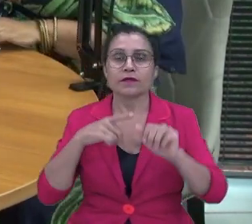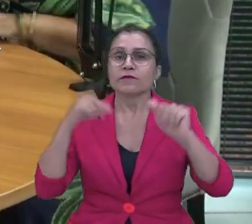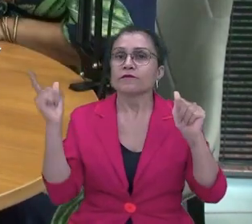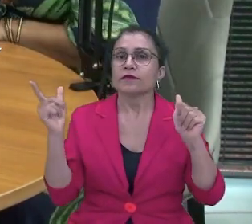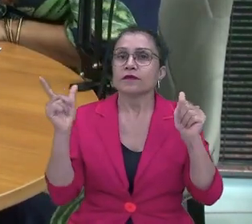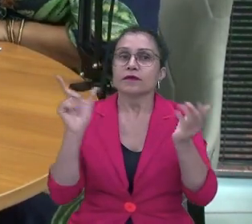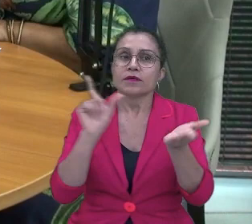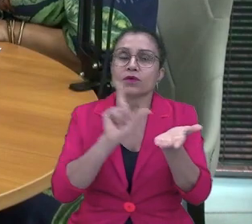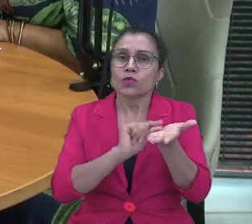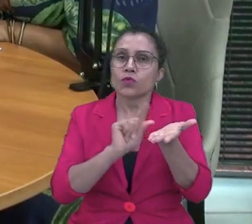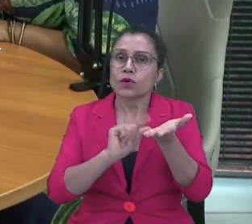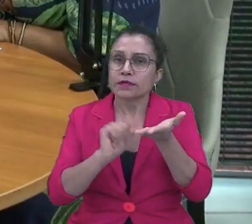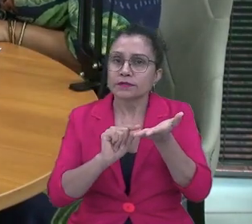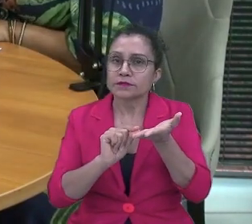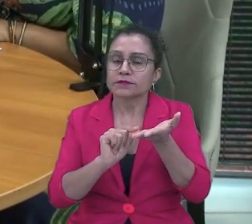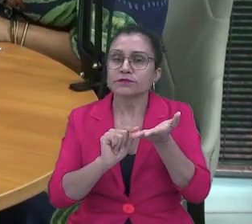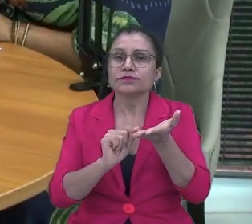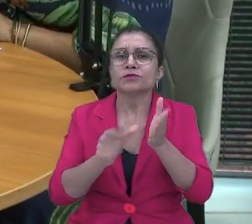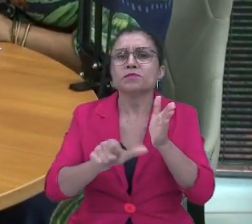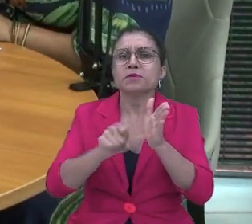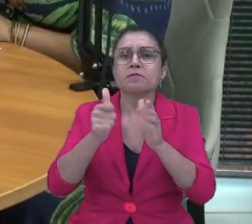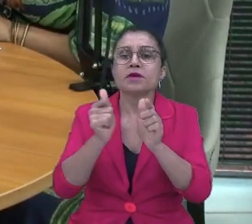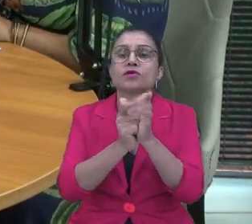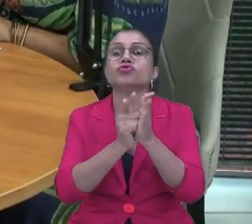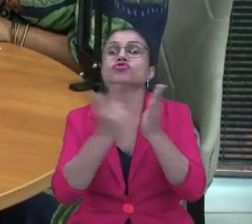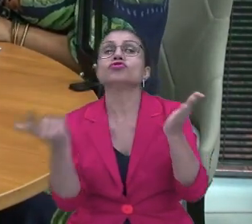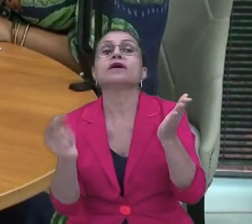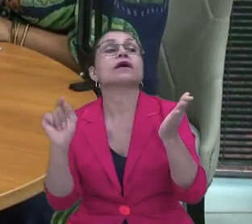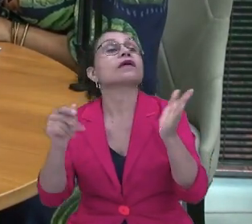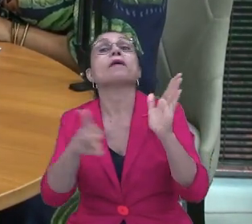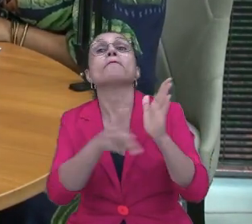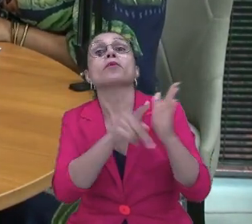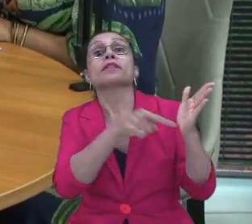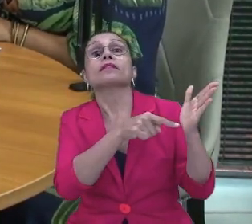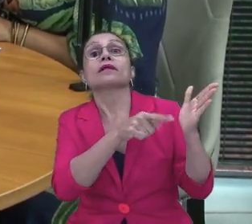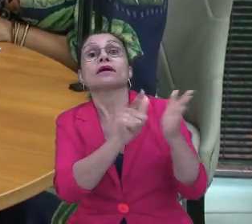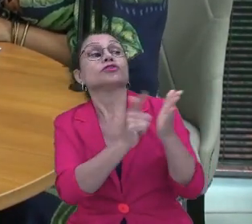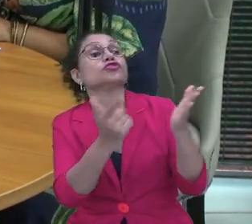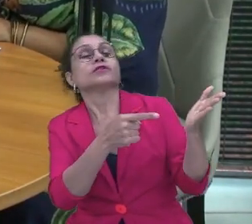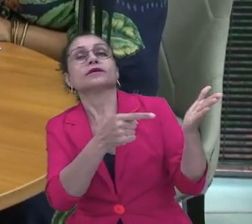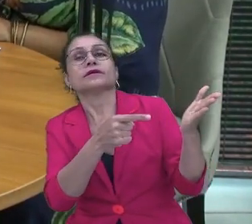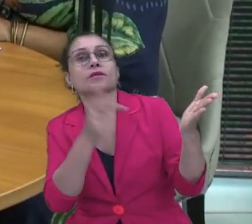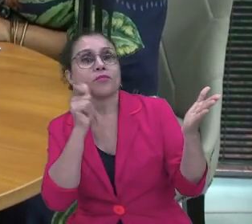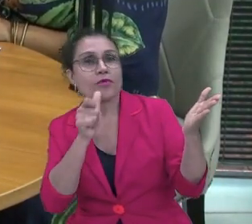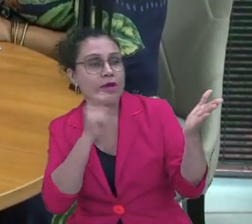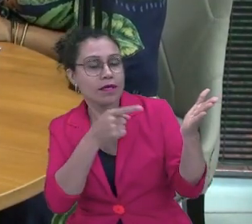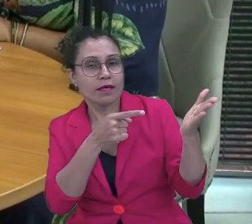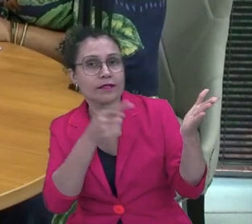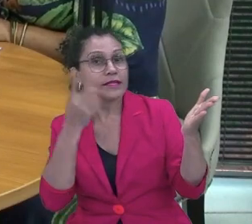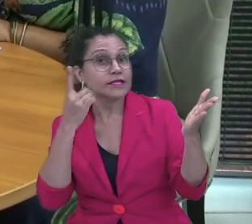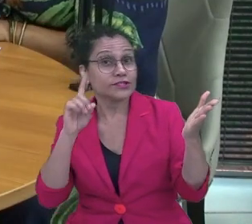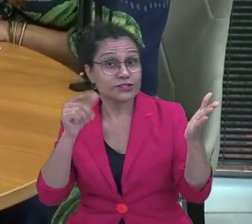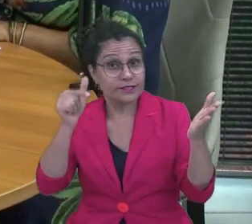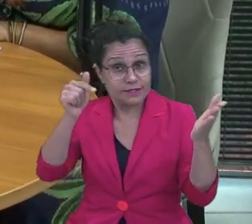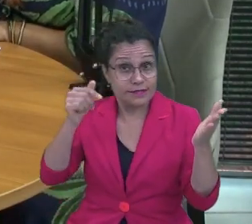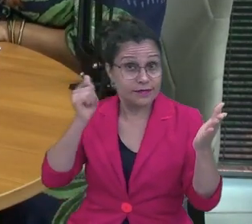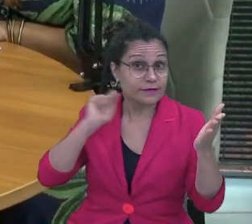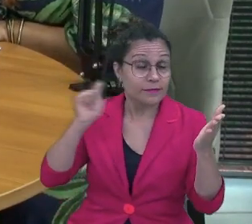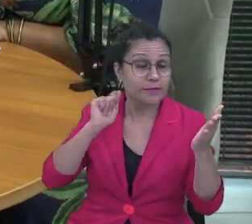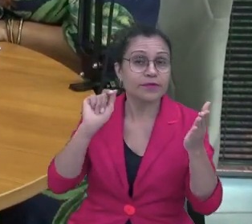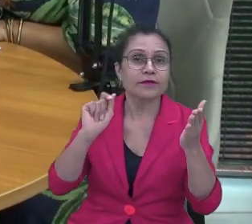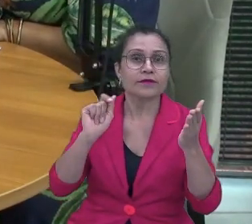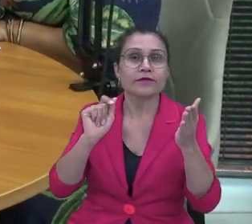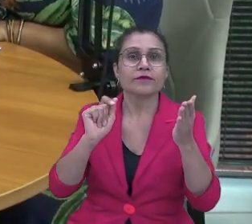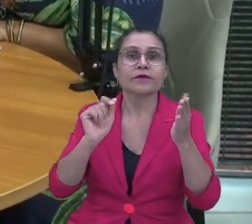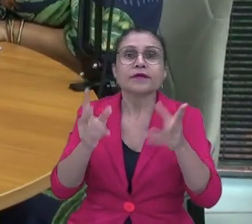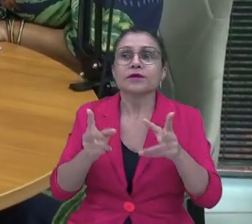artigo do primeiro Jornal das Mulheres. Quem era dona, quem era proprietária desse jornal? Mulheres. Neste dia, 7 de abril,